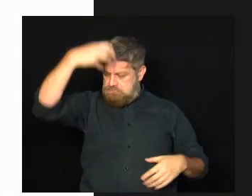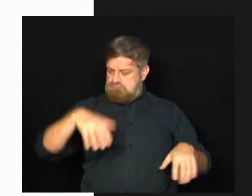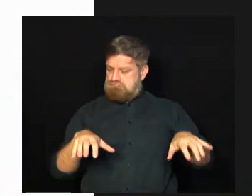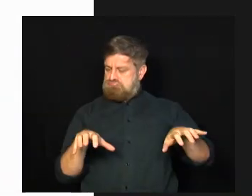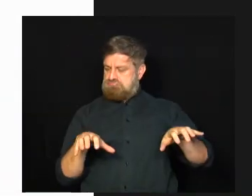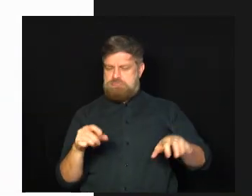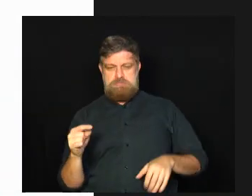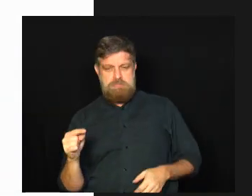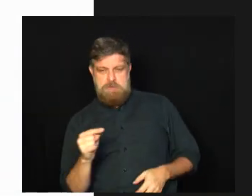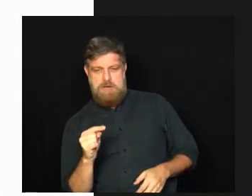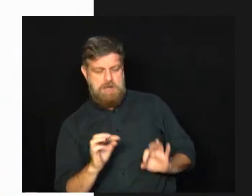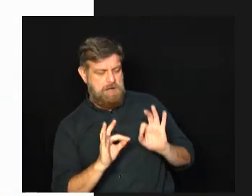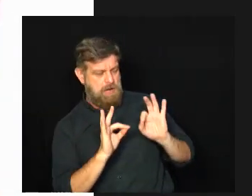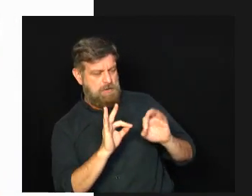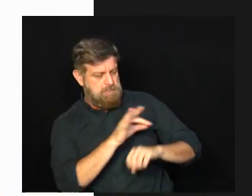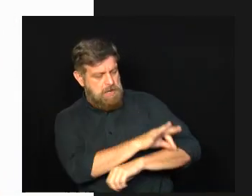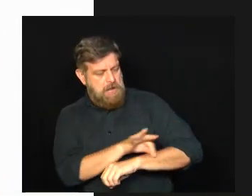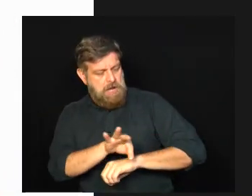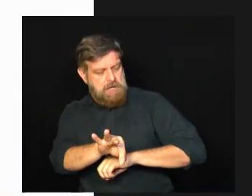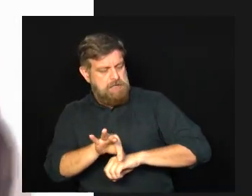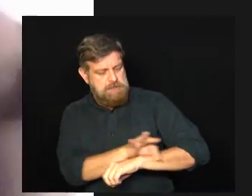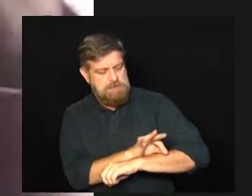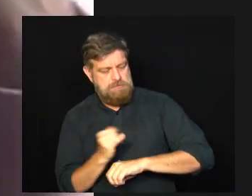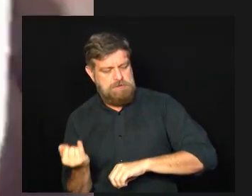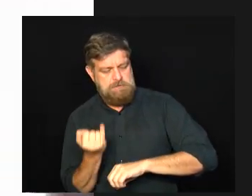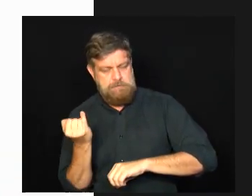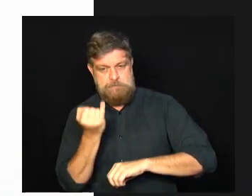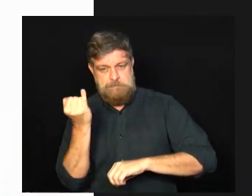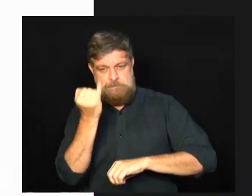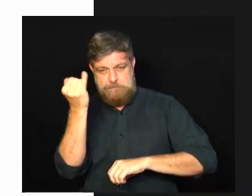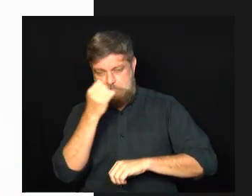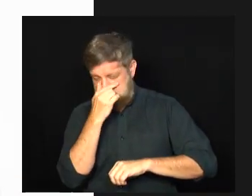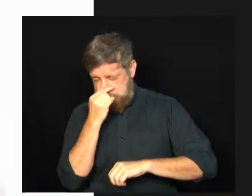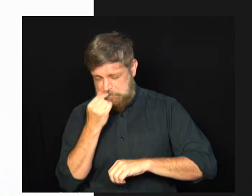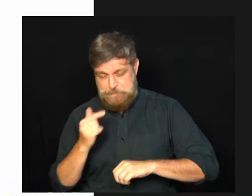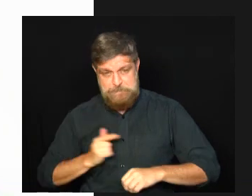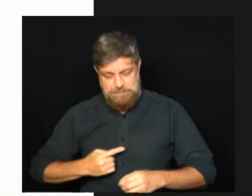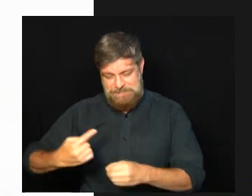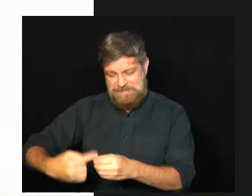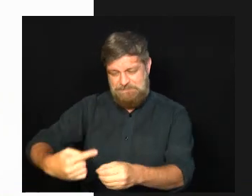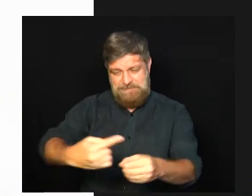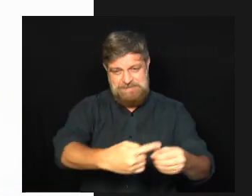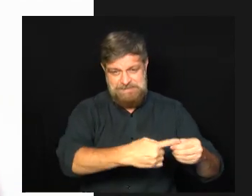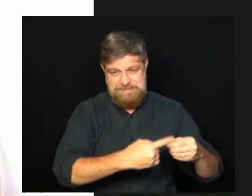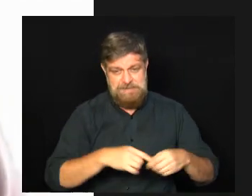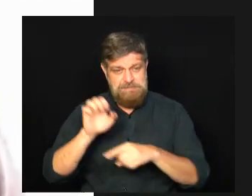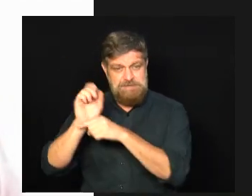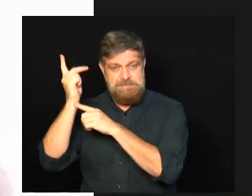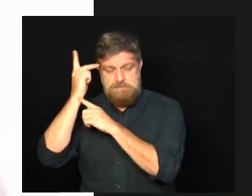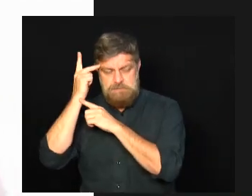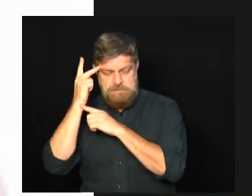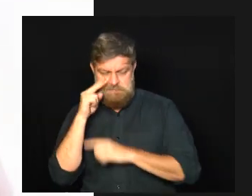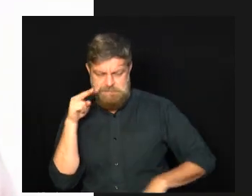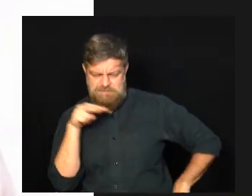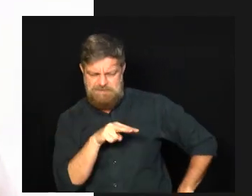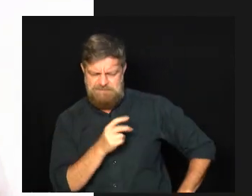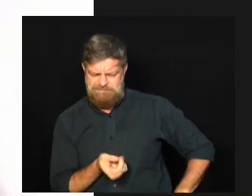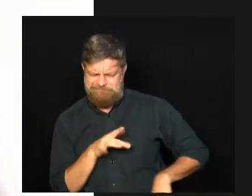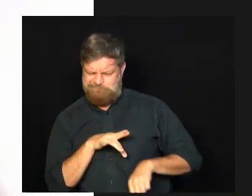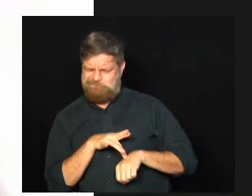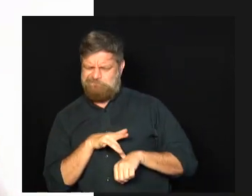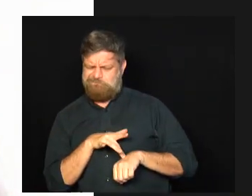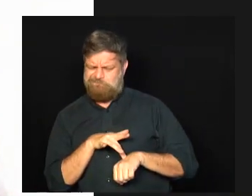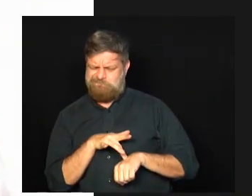considerados de arquitetura importante nas várias cidades do estado de São Paulo, eu,